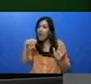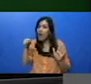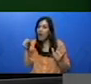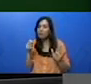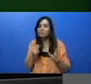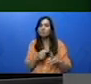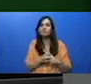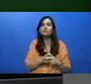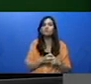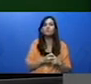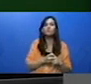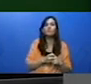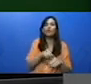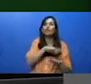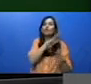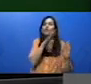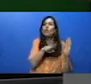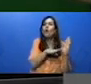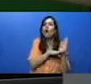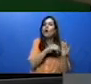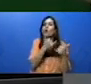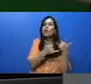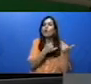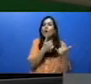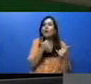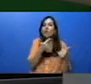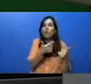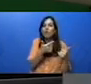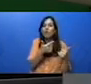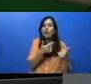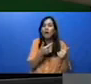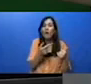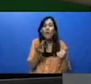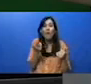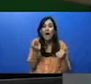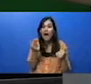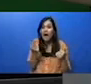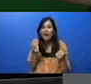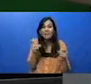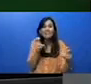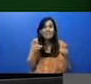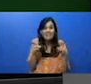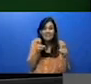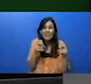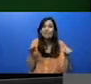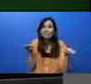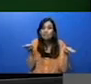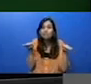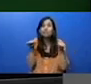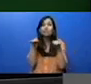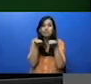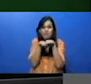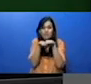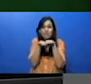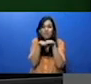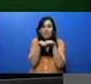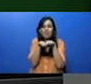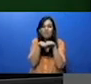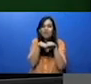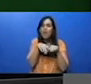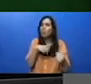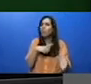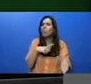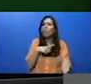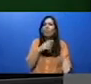total de pontos do jogador 2 foi a mesma, né? Porque eles empataram. Jogador 3 nós não